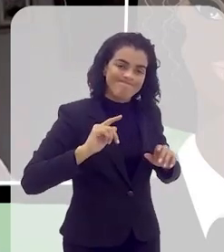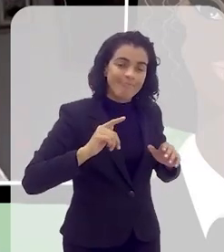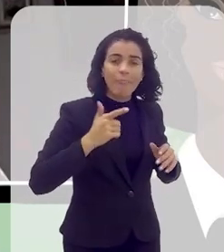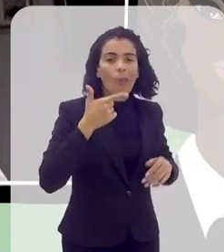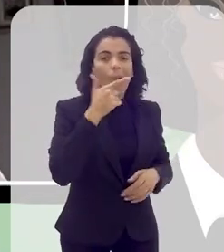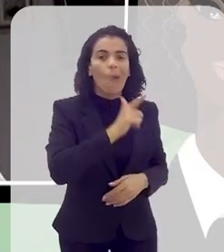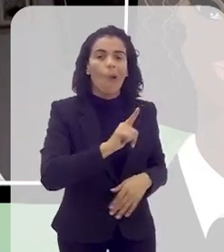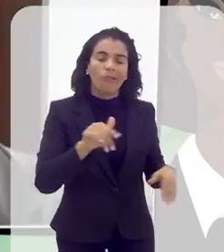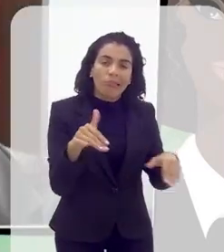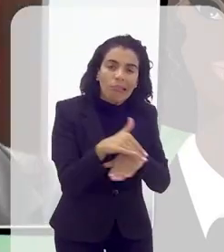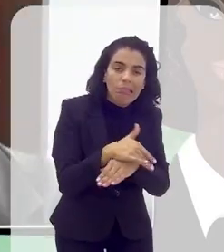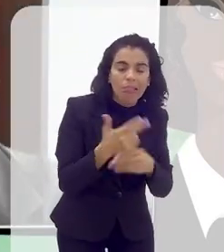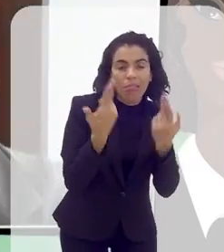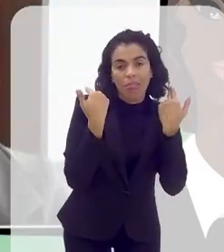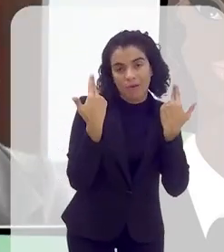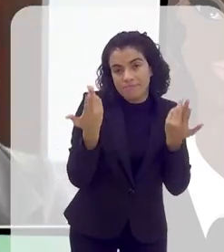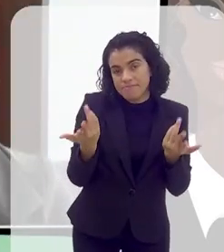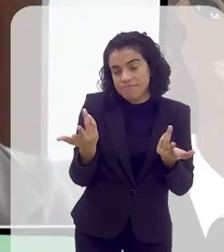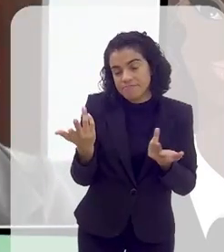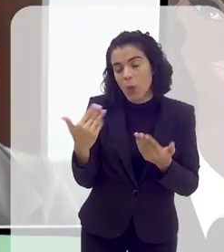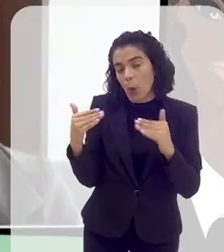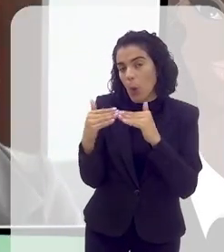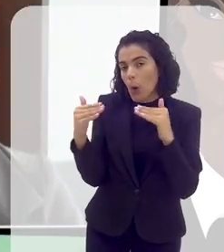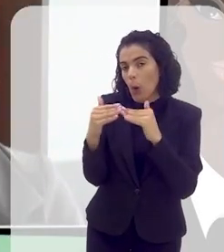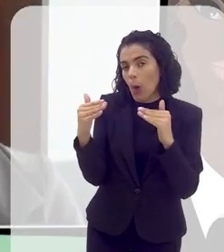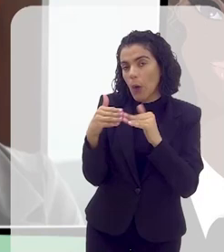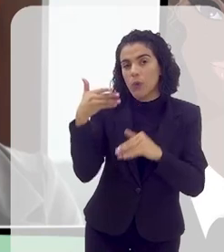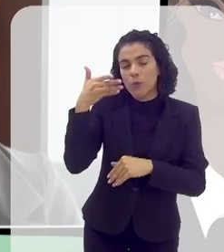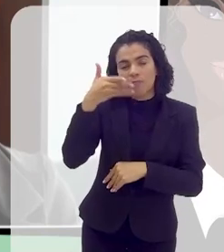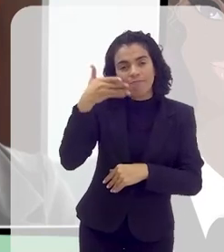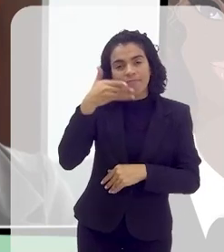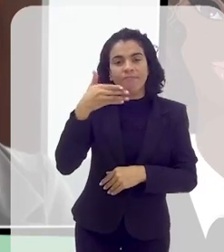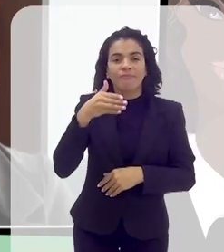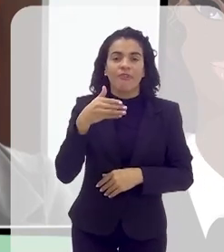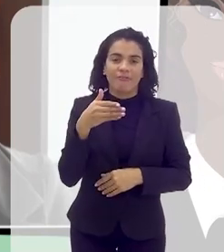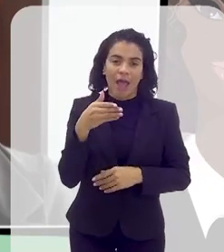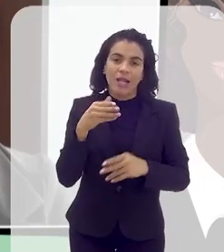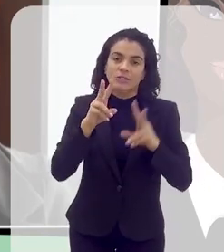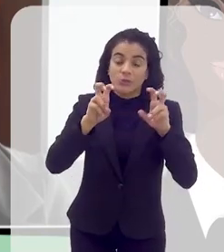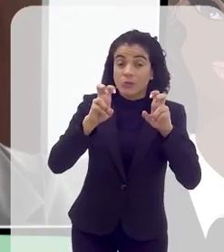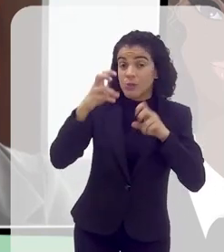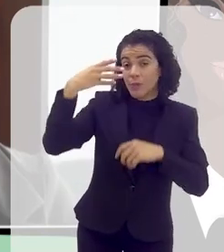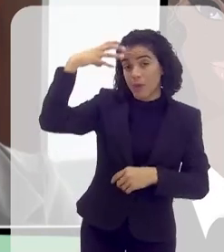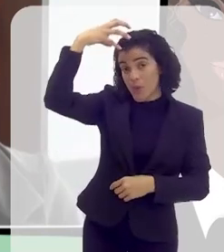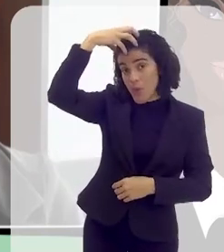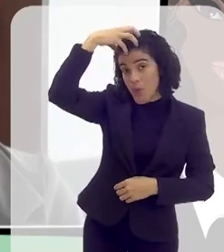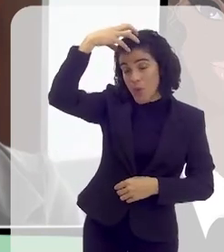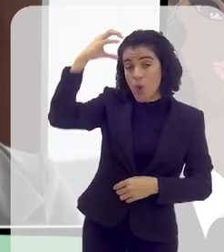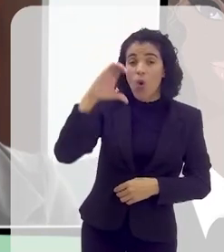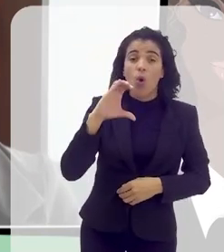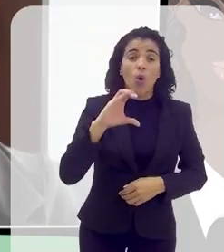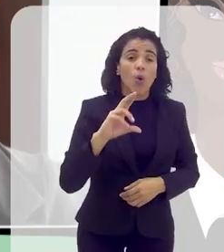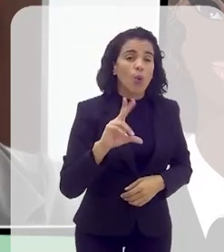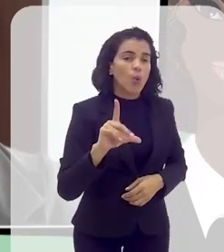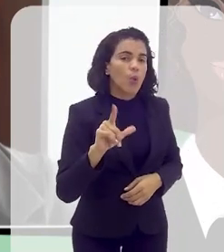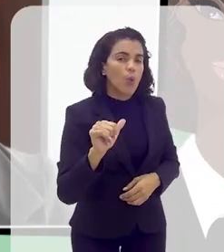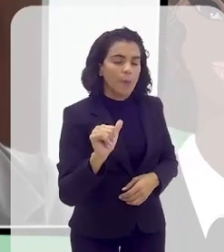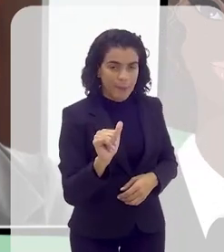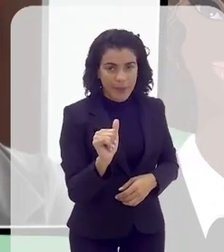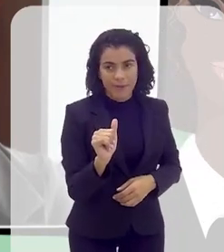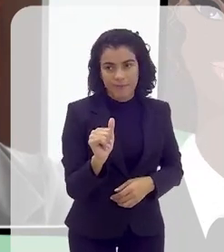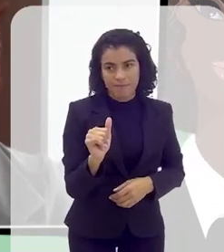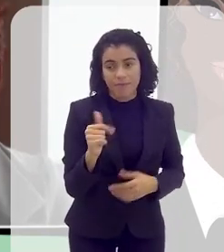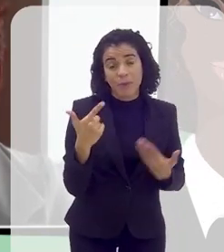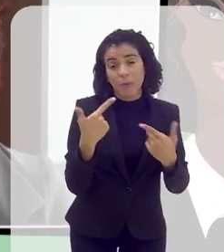difícil. E eu concordo assim muito com essa fala da Denise com relação à culpa, né? Porque é o elemento